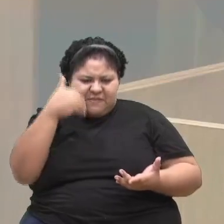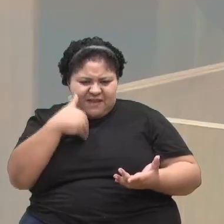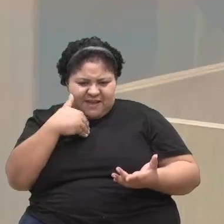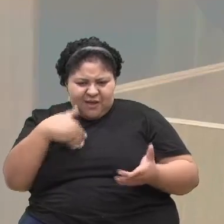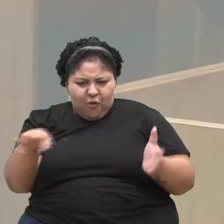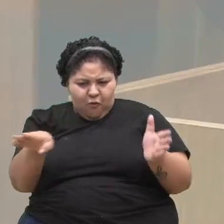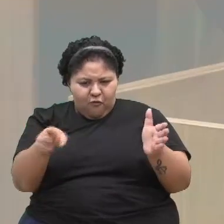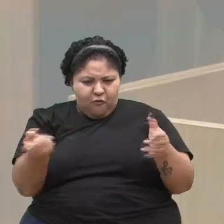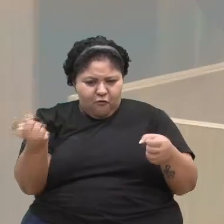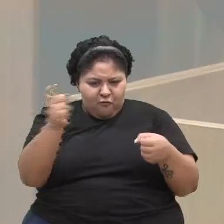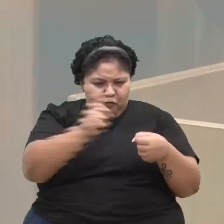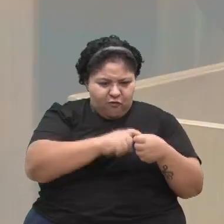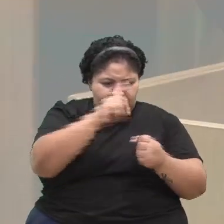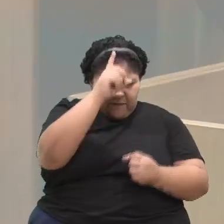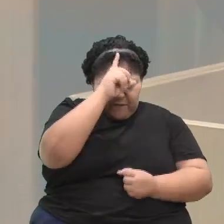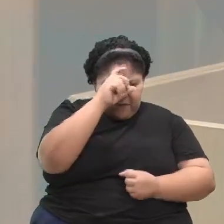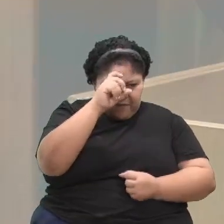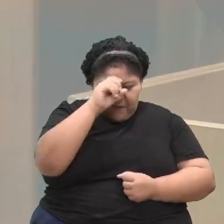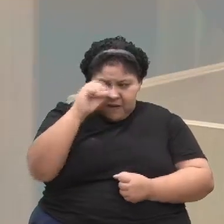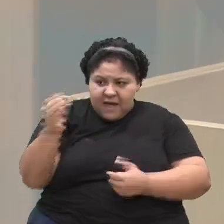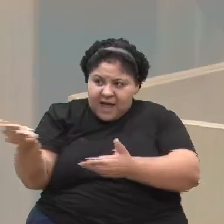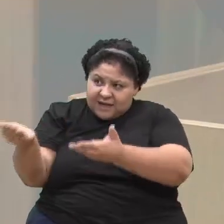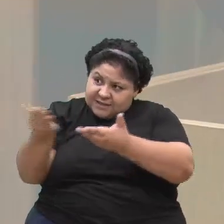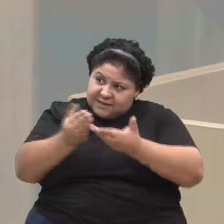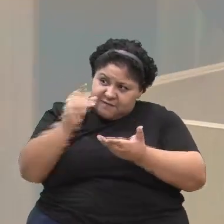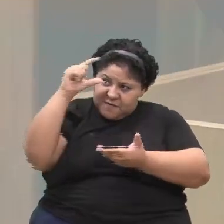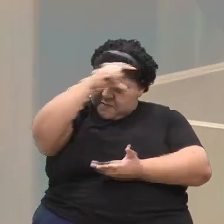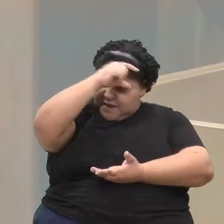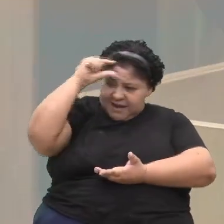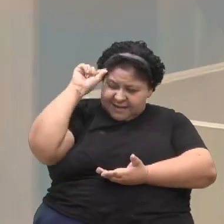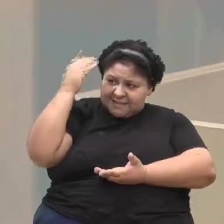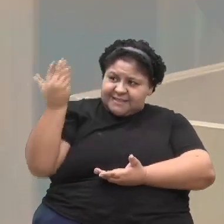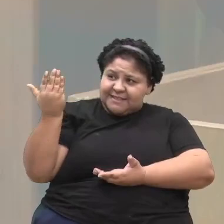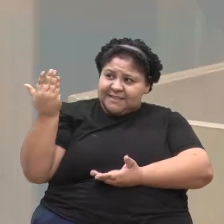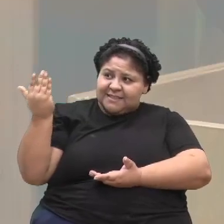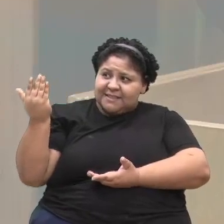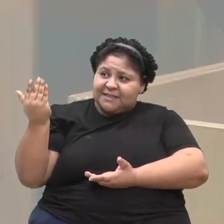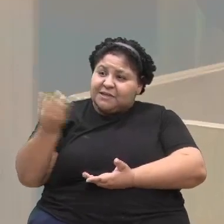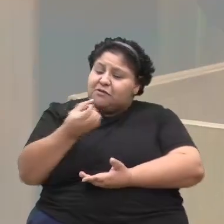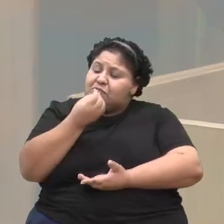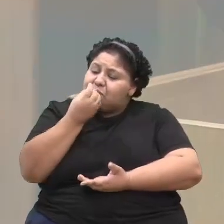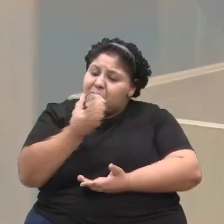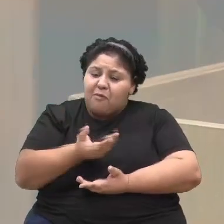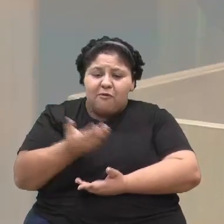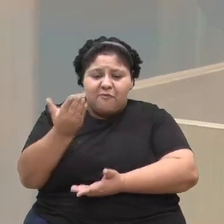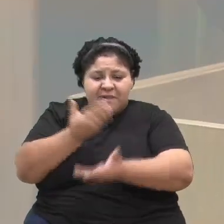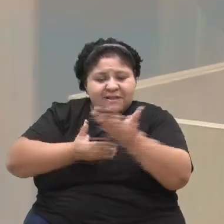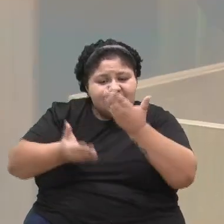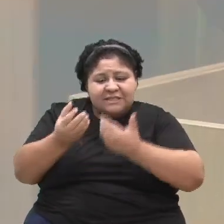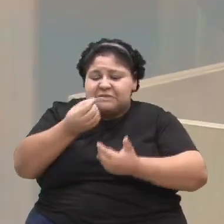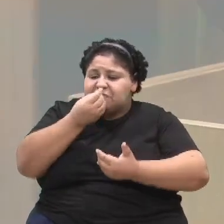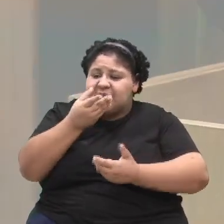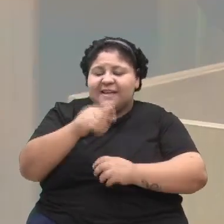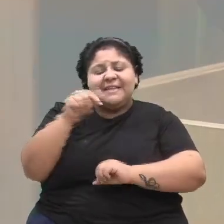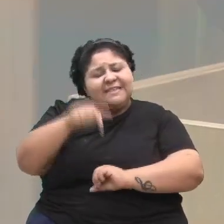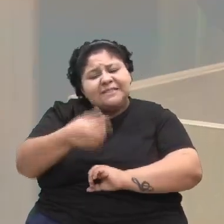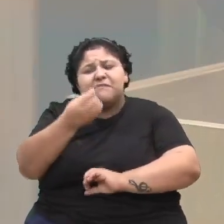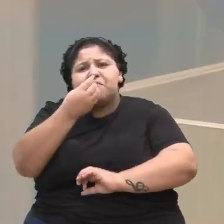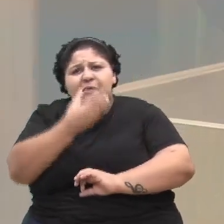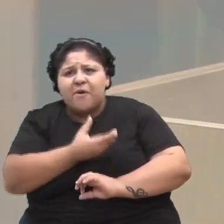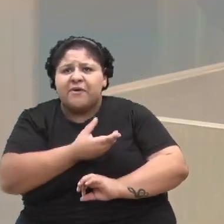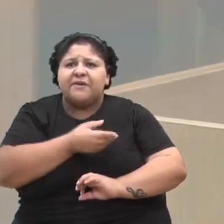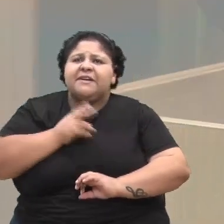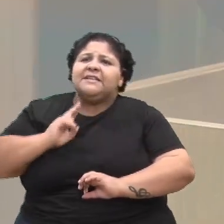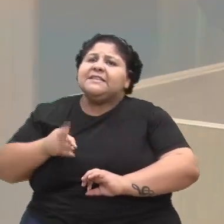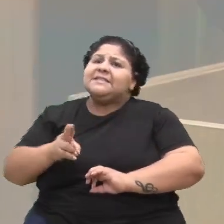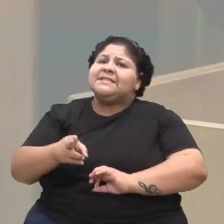no hospital, elas vinham, todas me. Isso é muito bom, gente. E eu sempre procuro